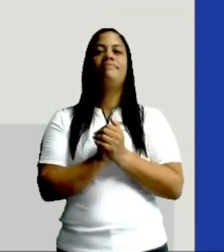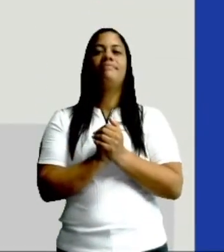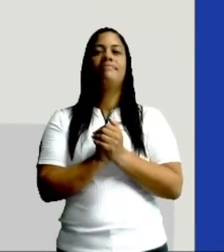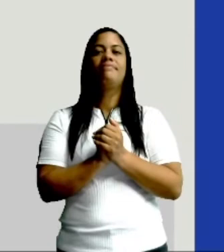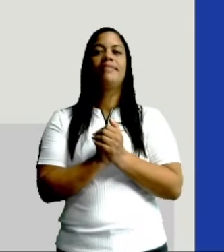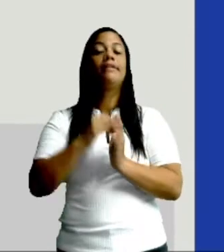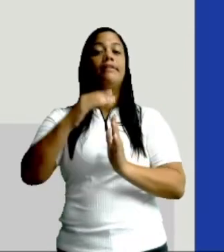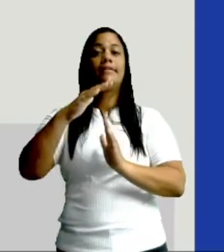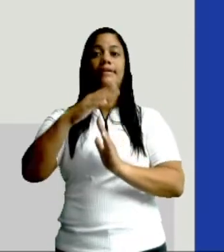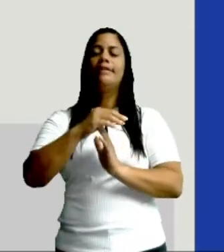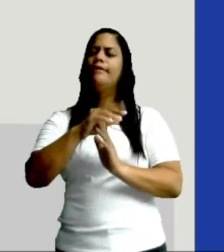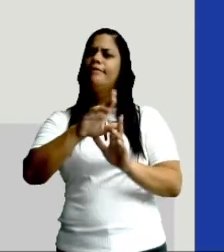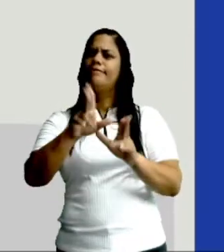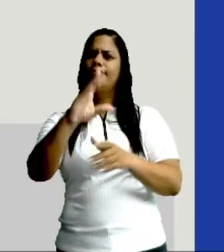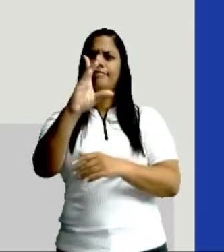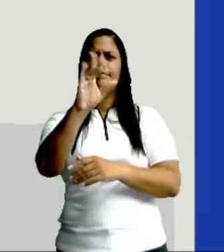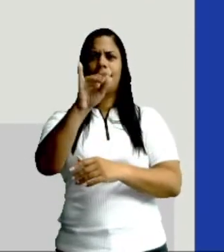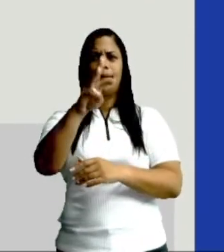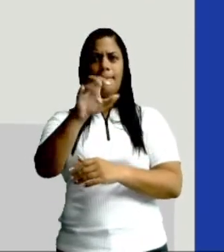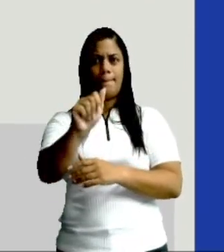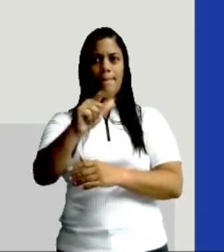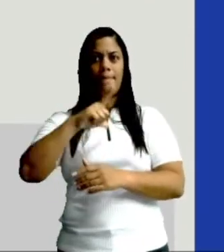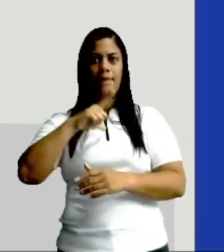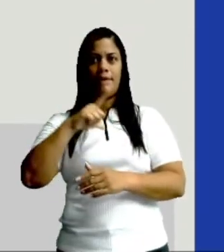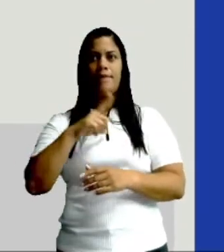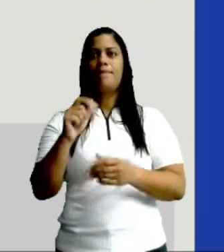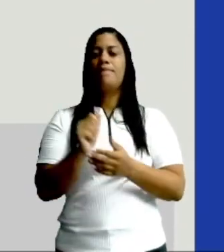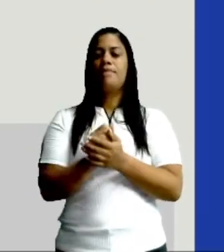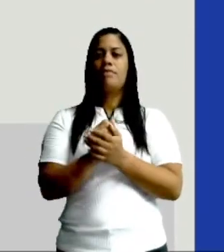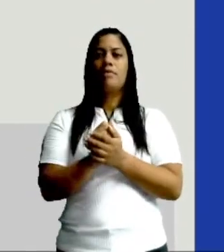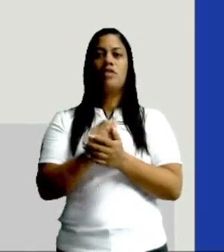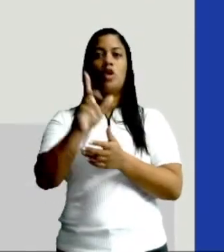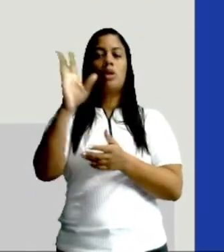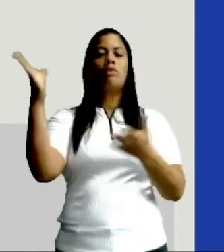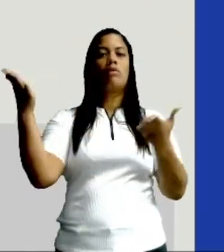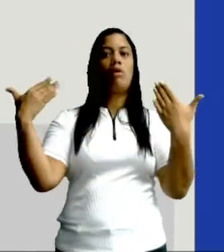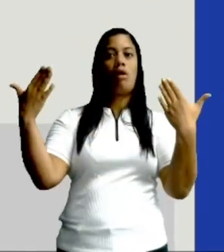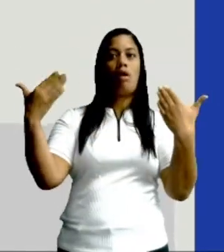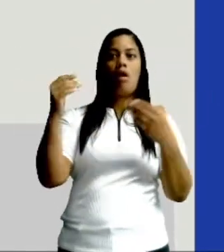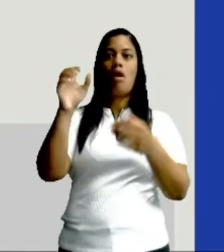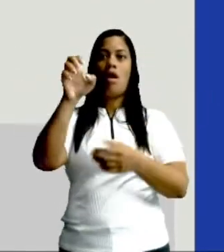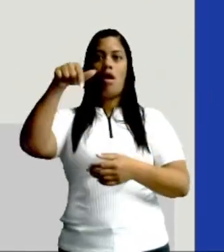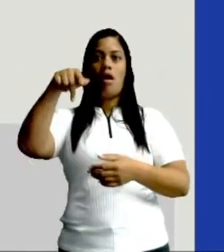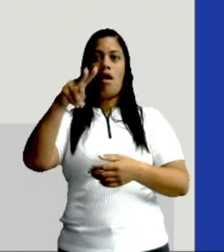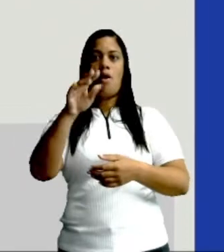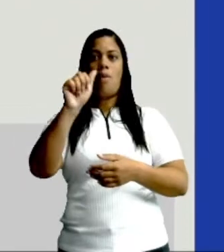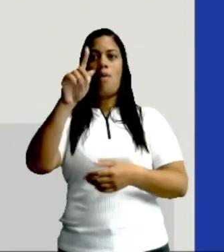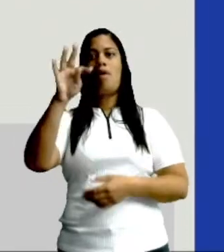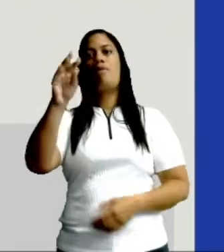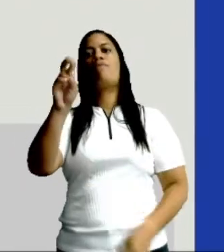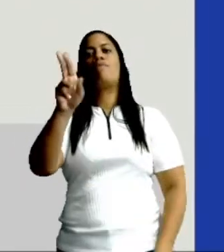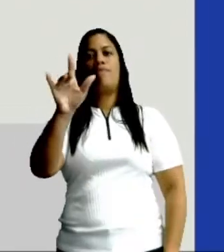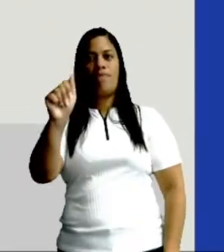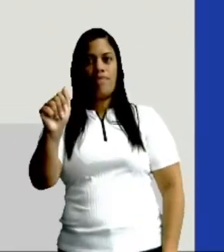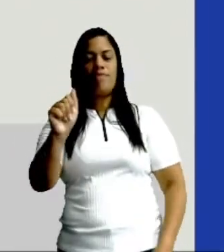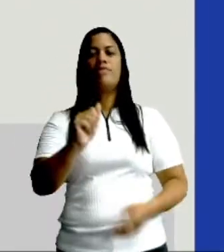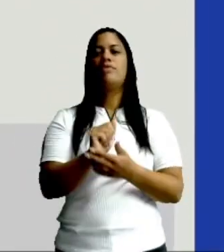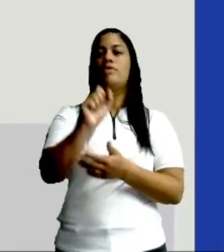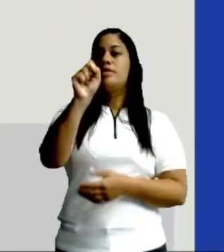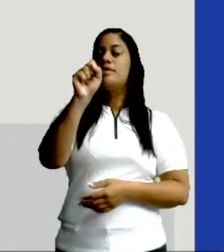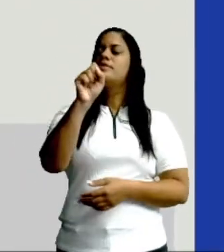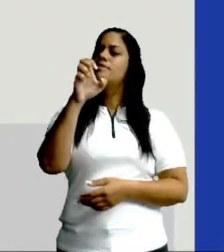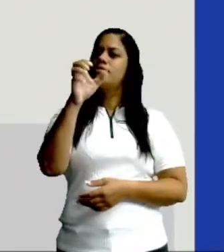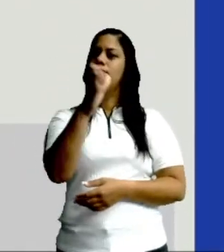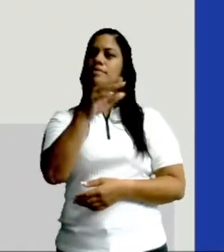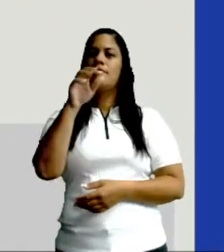como tipos de clima, eu vou ter clima tropical, clima equatorial, clima